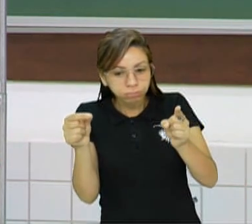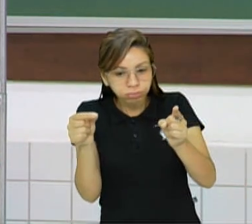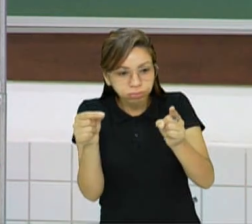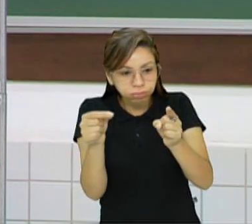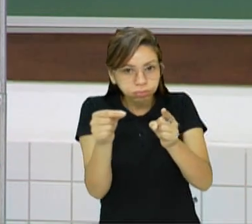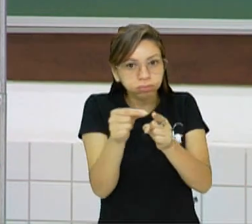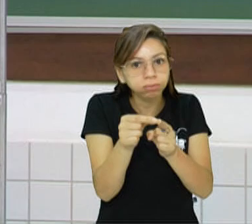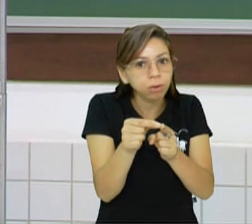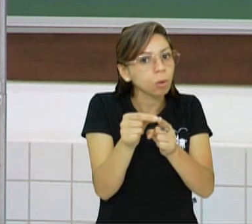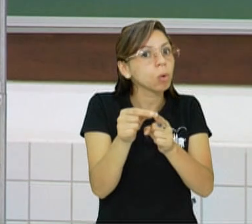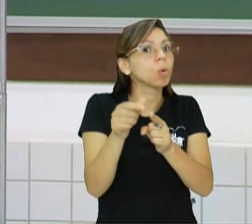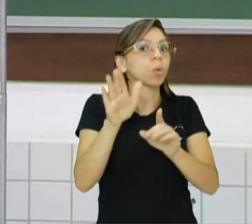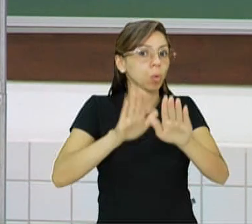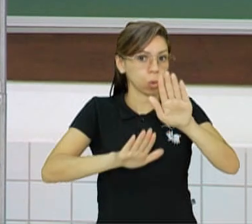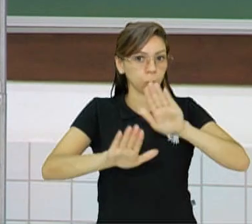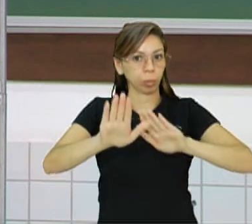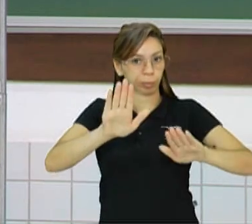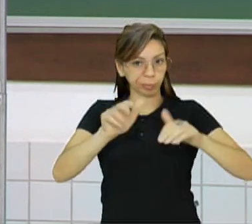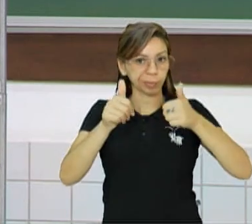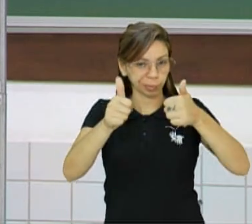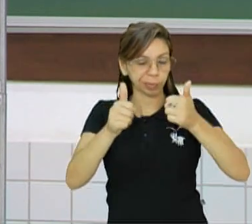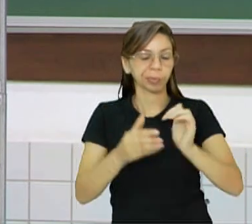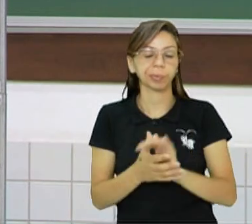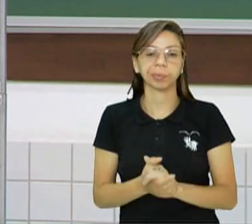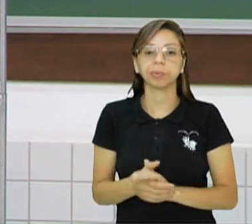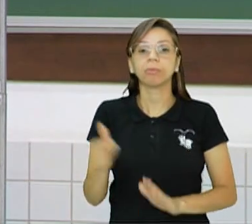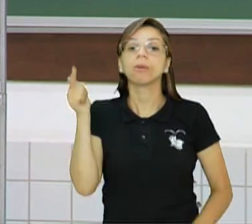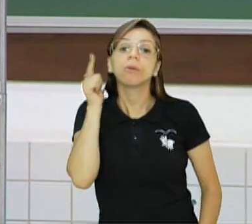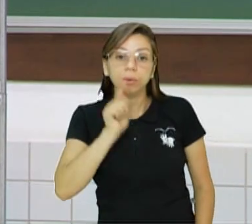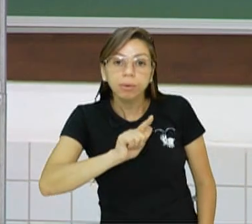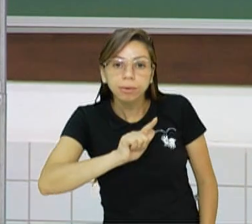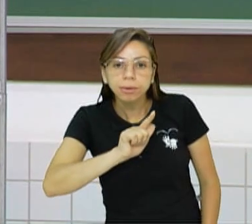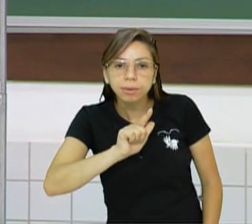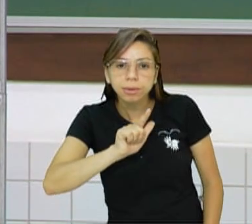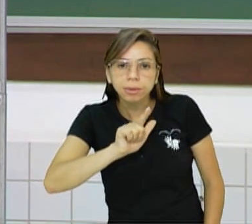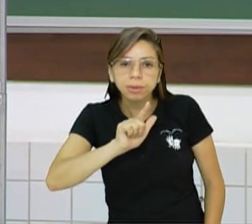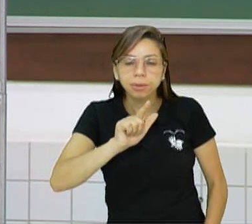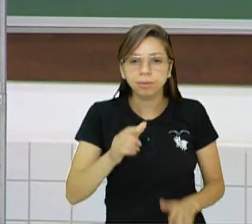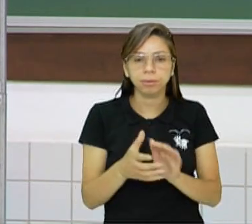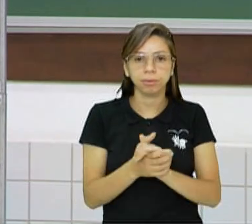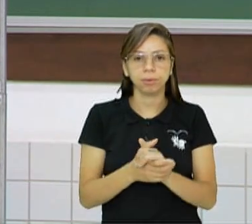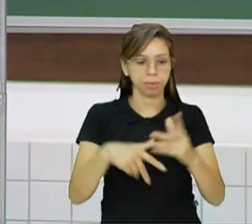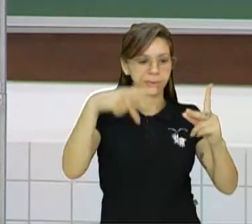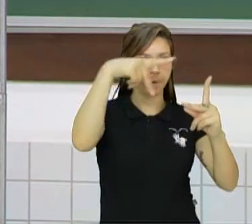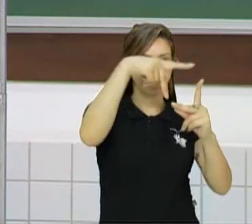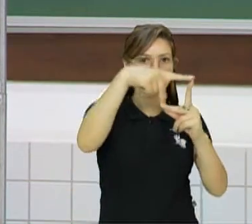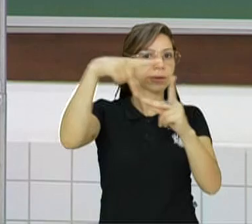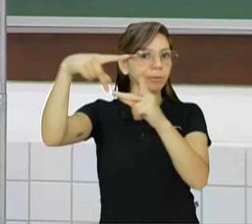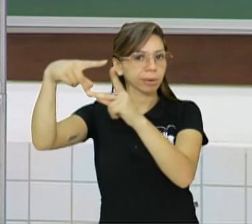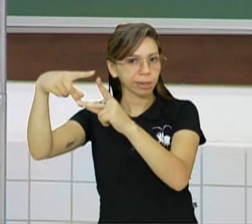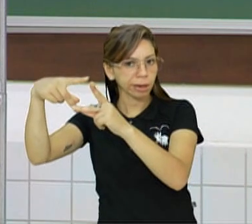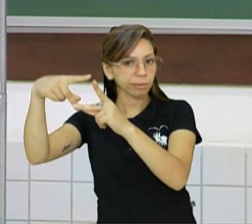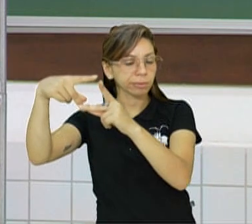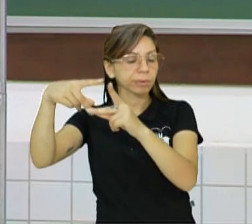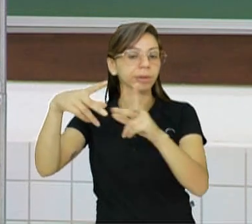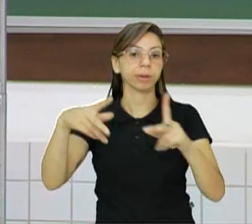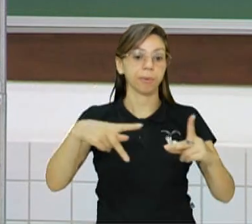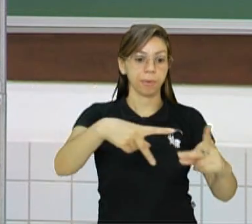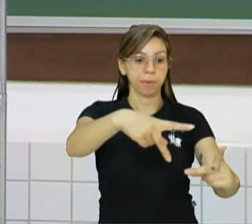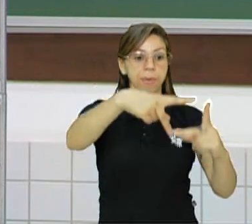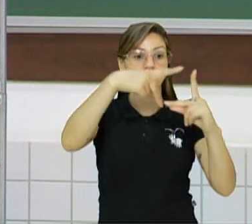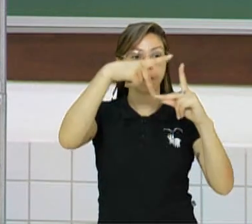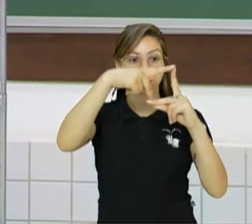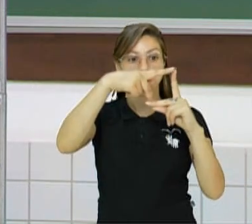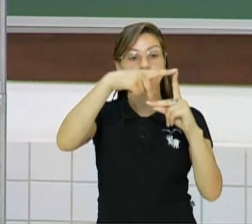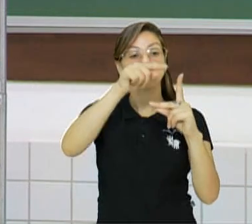de vocês, tá bom? Então, tomem muito cuidado. Conseguiram formar os 2 quadrados? Lembra que o quadrado tem que ter 4